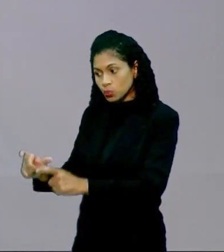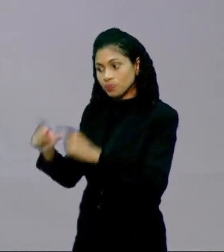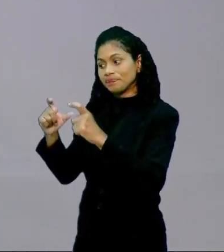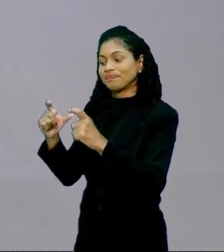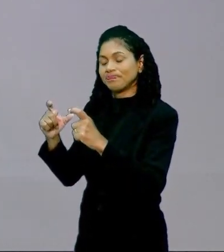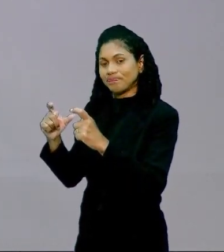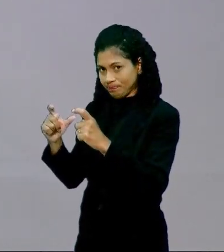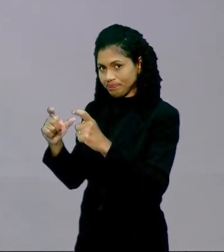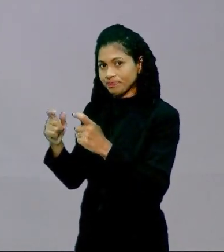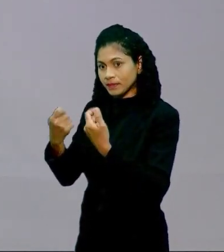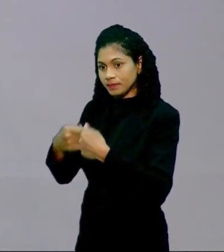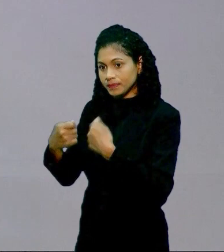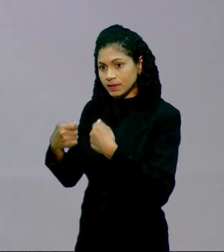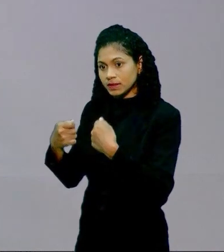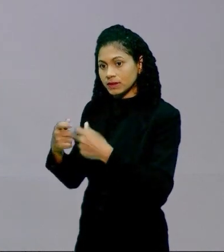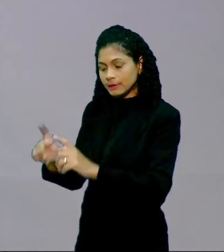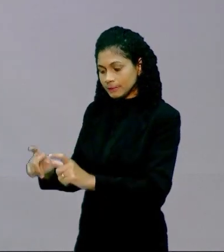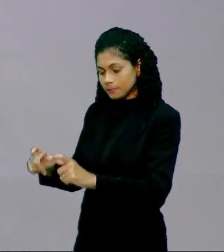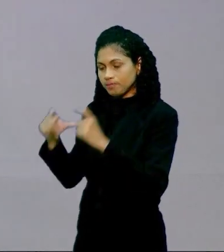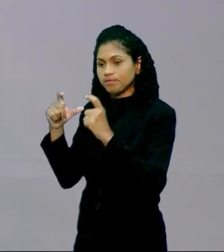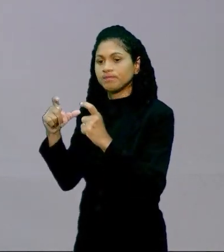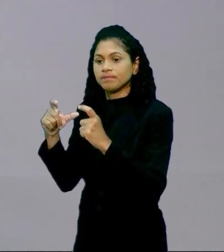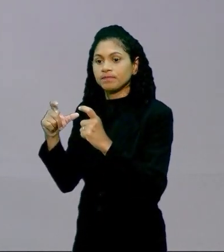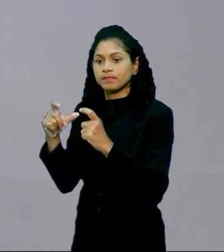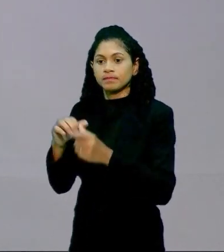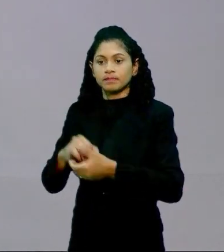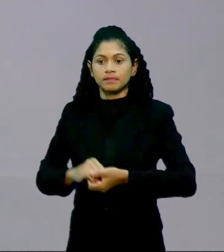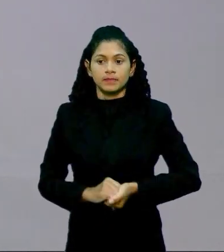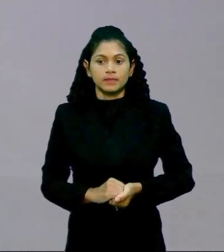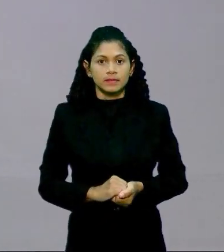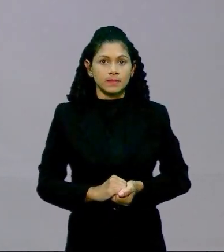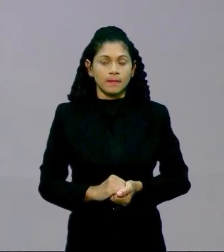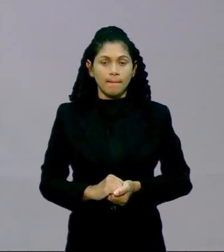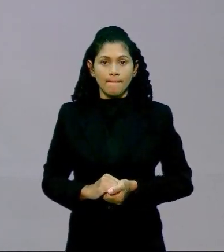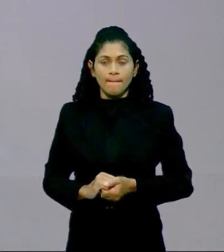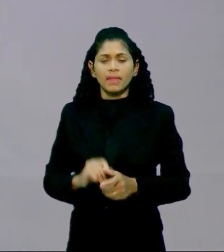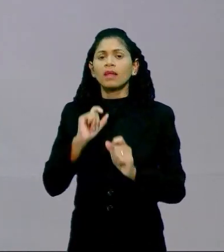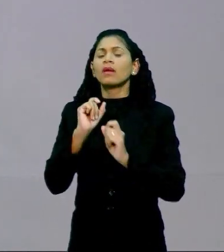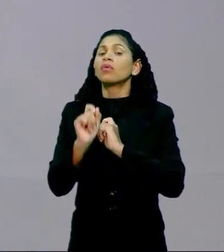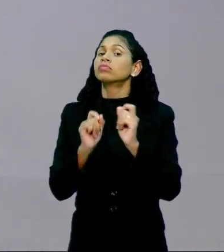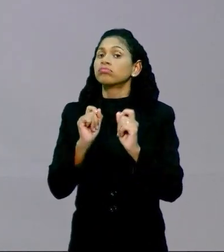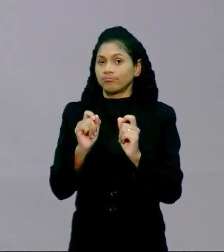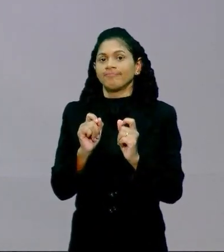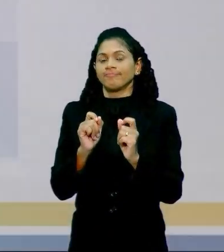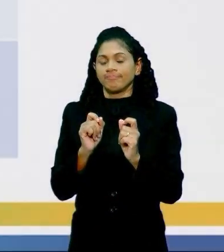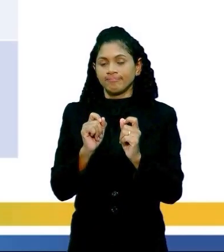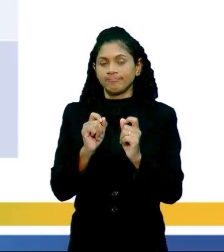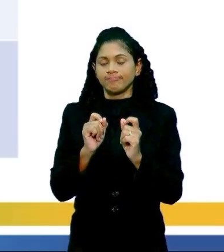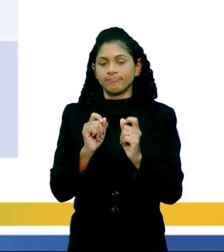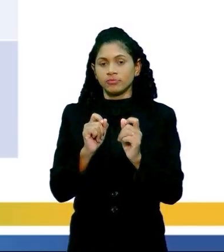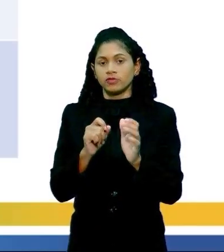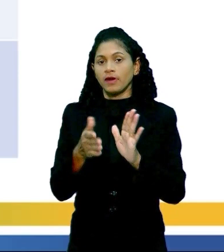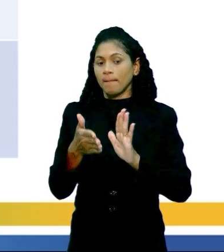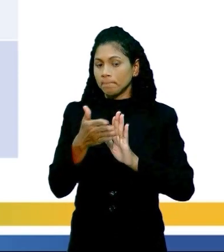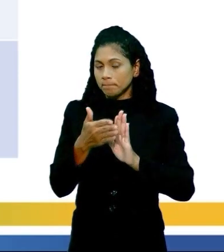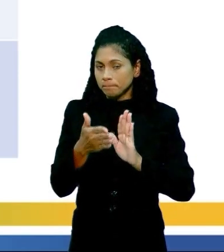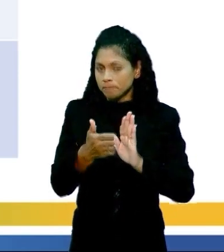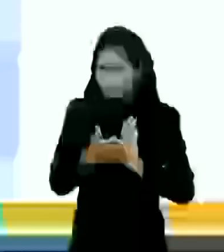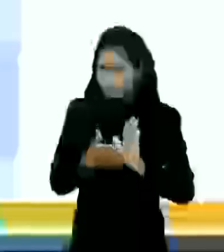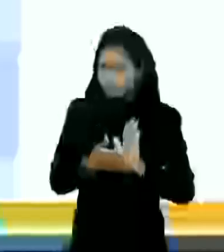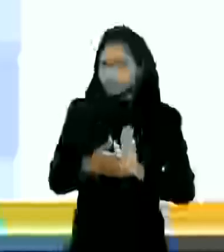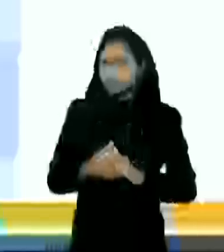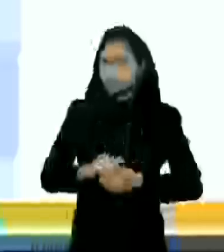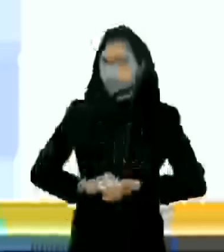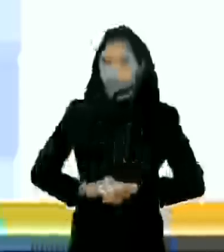ser algo criativo, né? Em poucas palavras, resumidamente ali, do que você vai tratar. Então tem que ser algo criativo, né? Interessante.